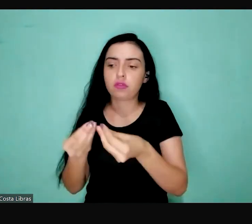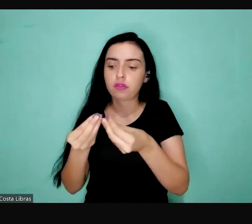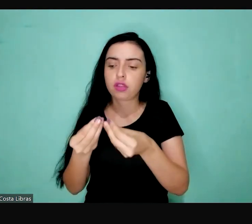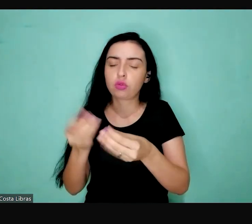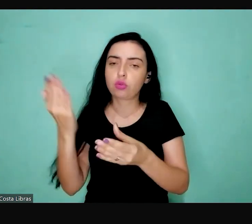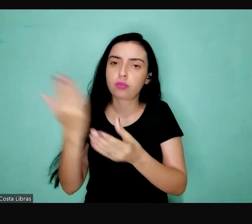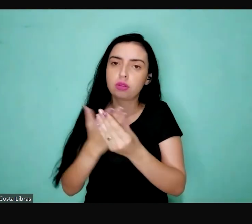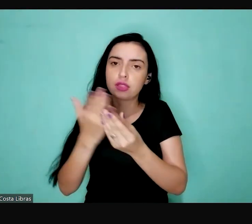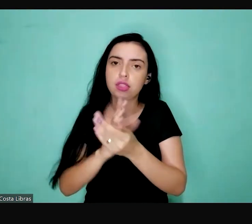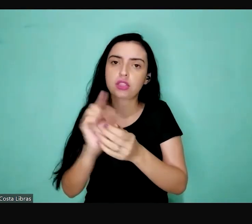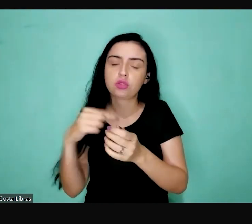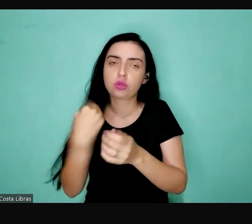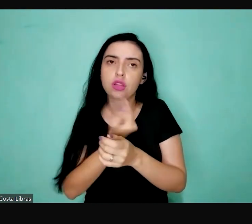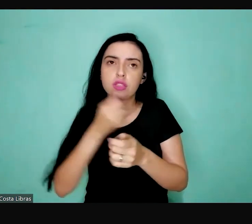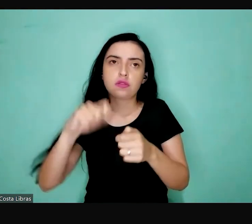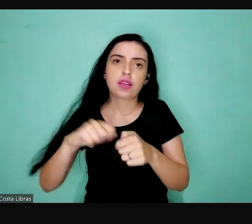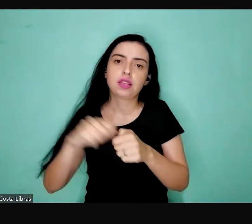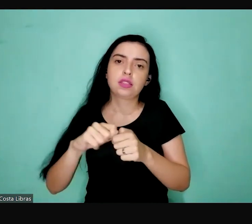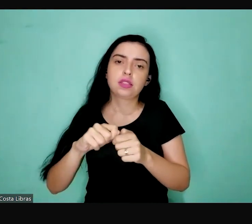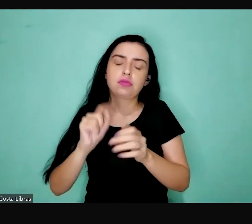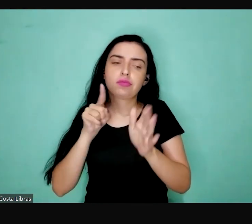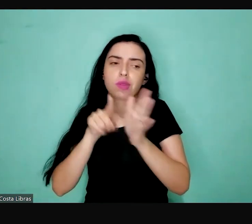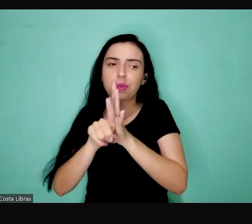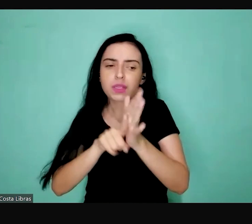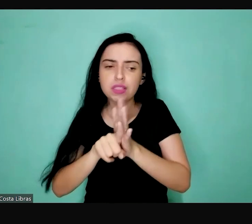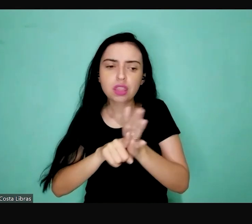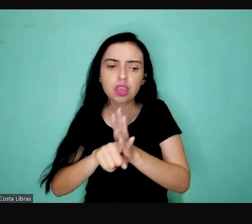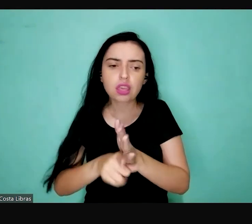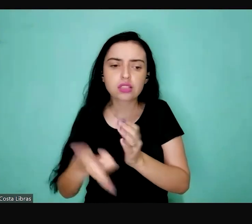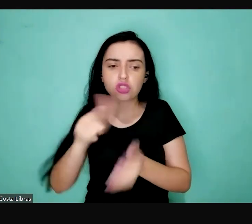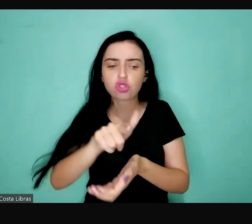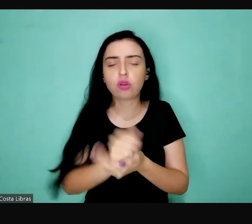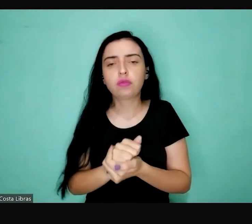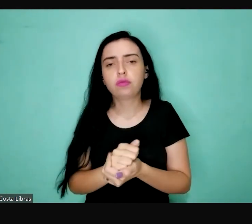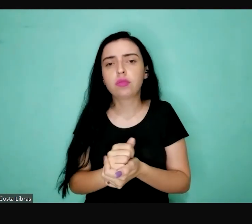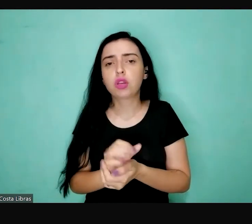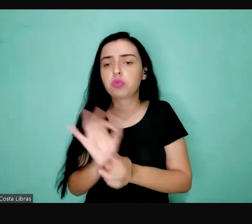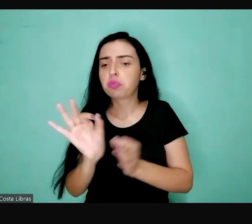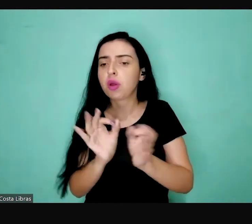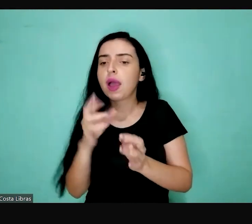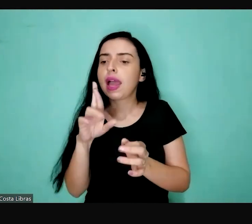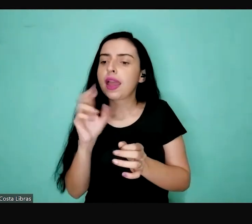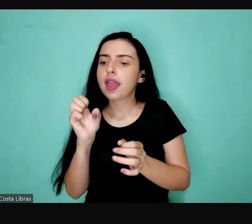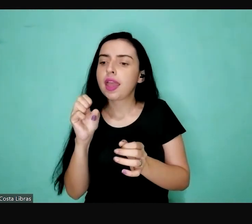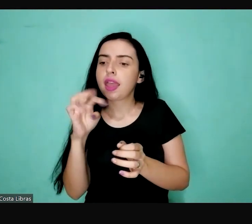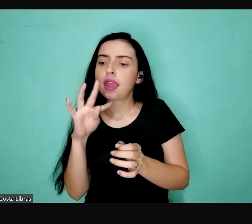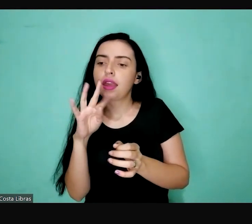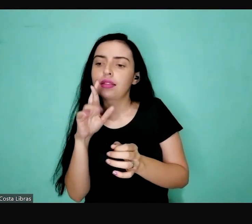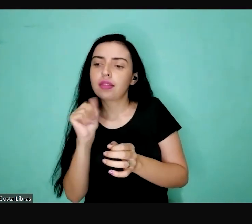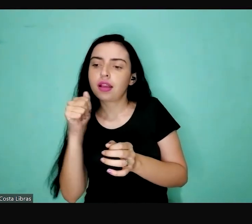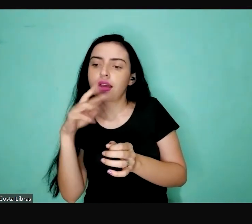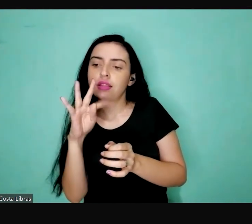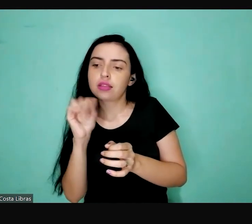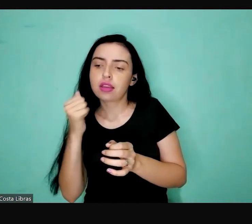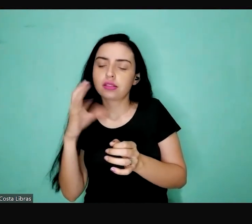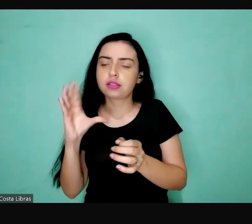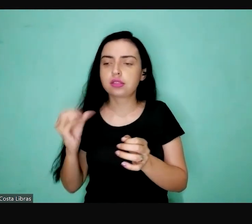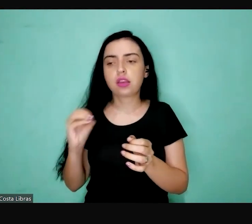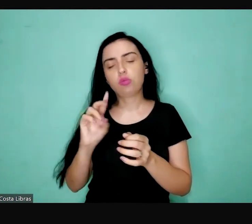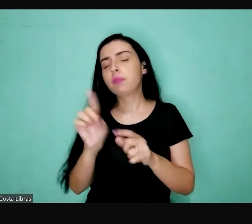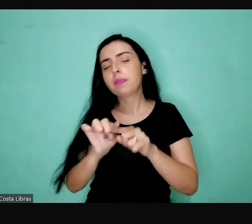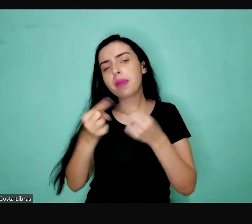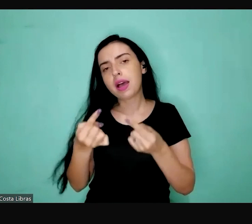para que nós façamos a reanálise, não por retratação, não só, claro, por retratação é sistema de precedentes, mas